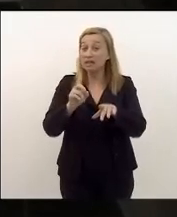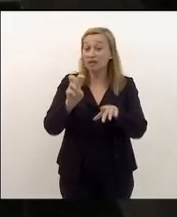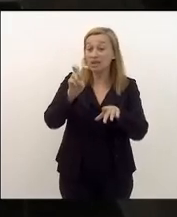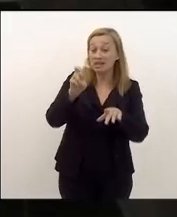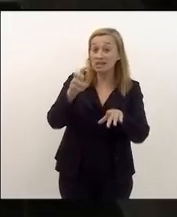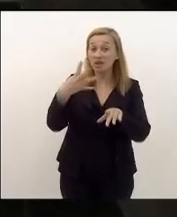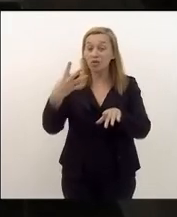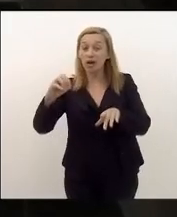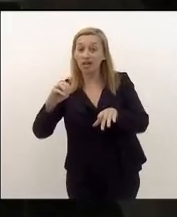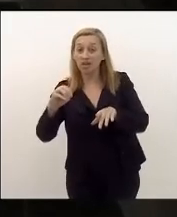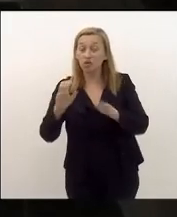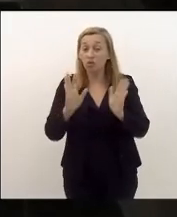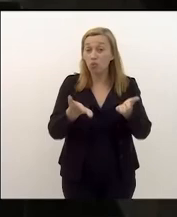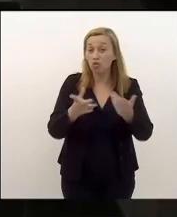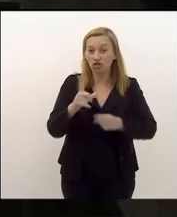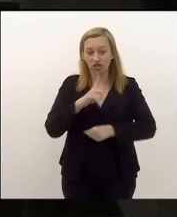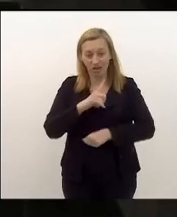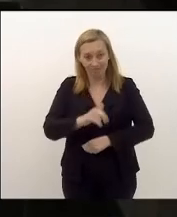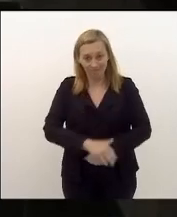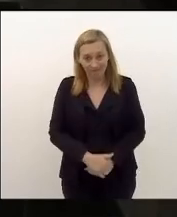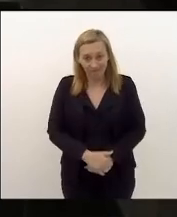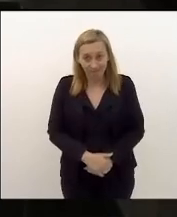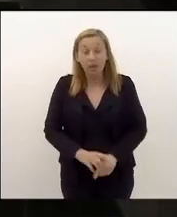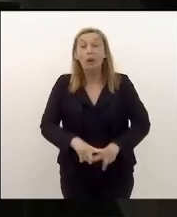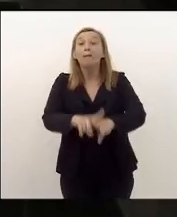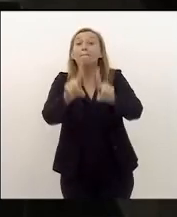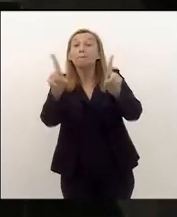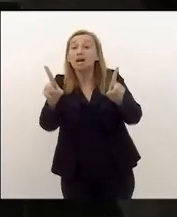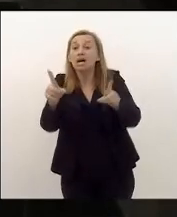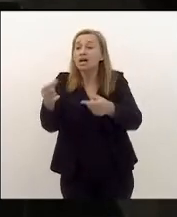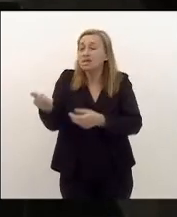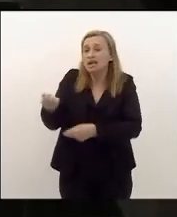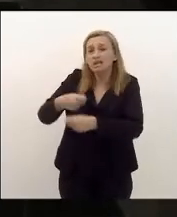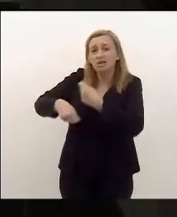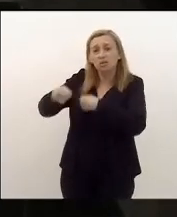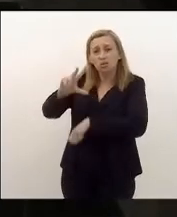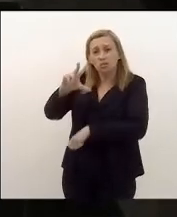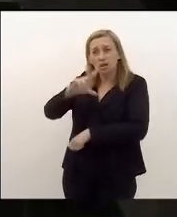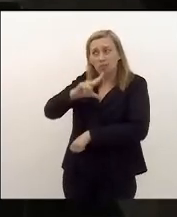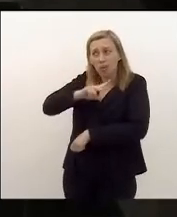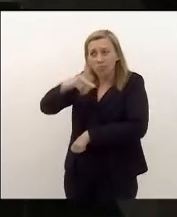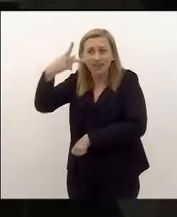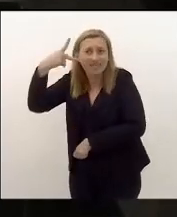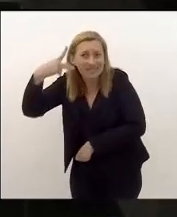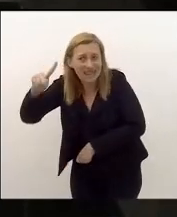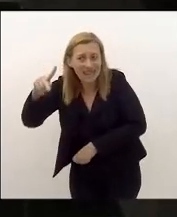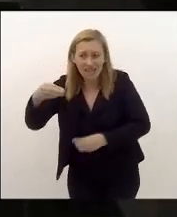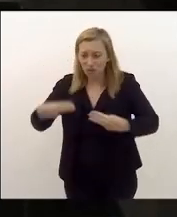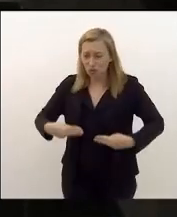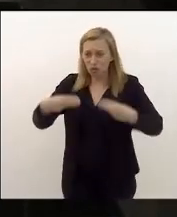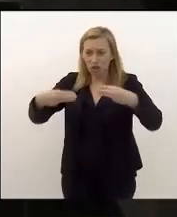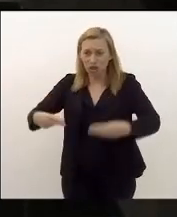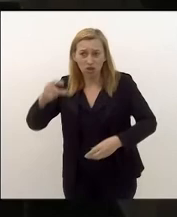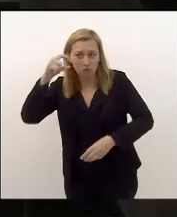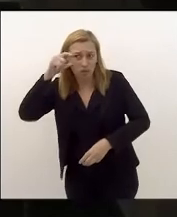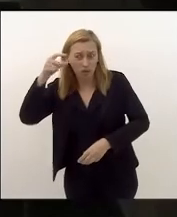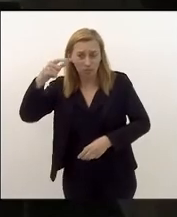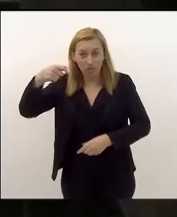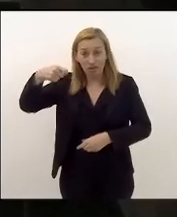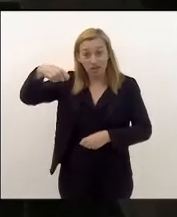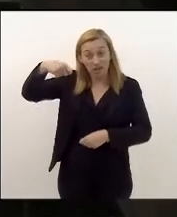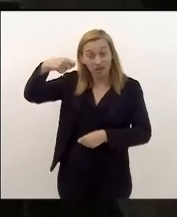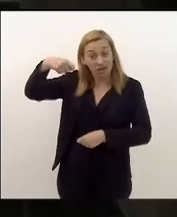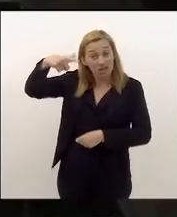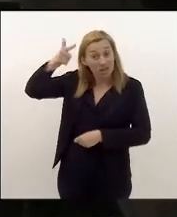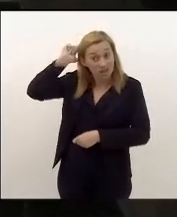como está hoje. Mas as economias próprias dele, ministro Paulo Guedes, como diz